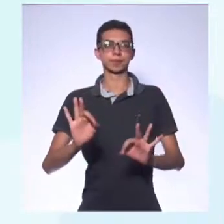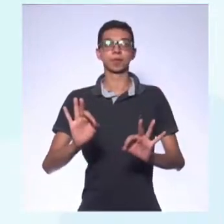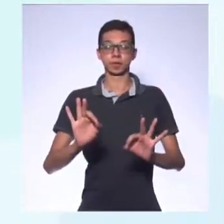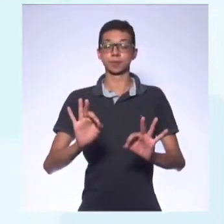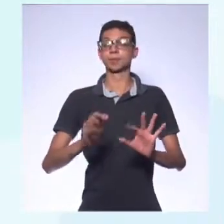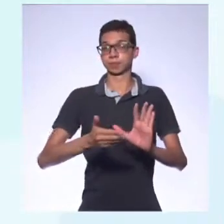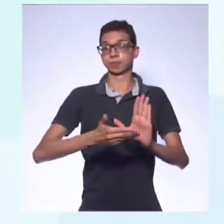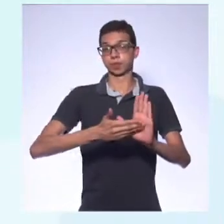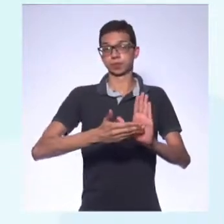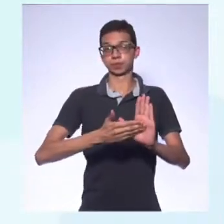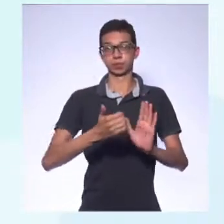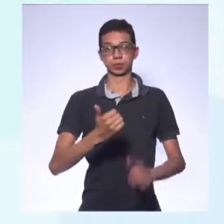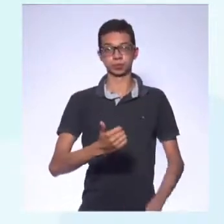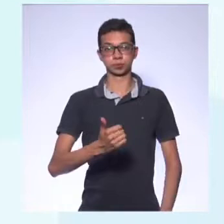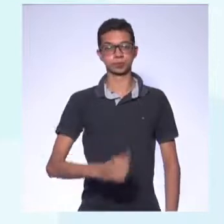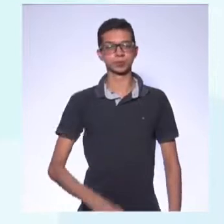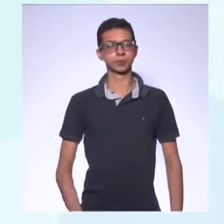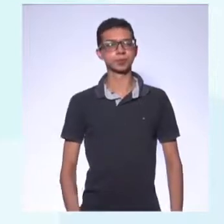de intervenção.